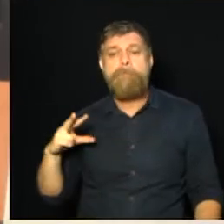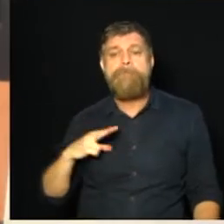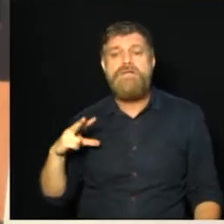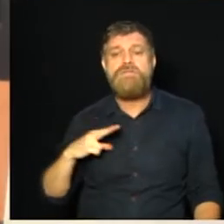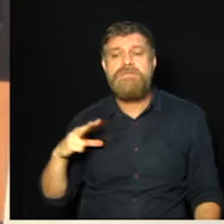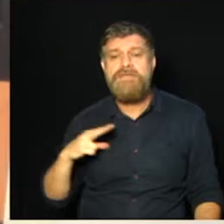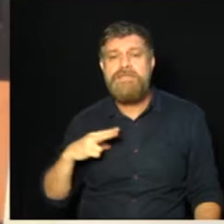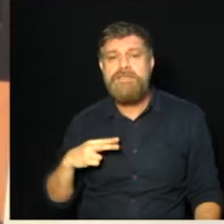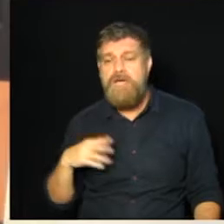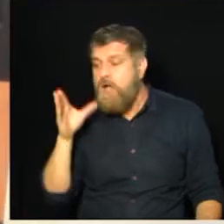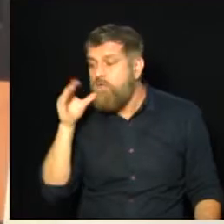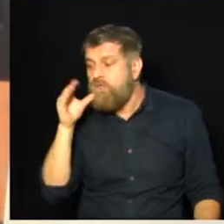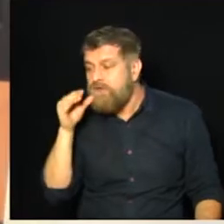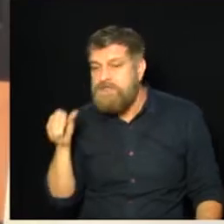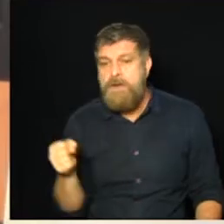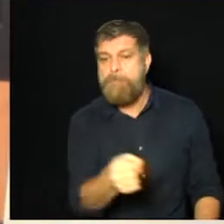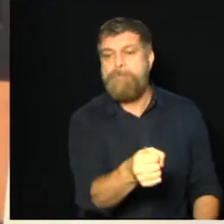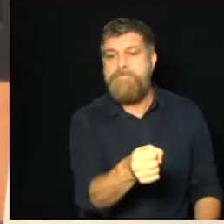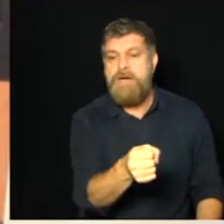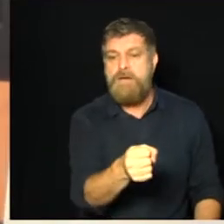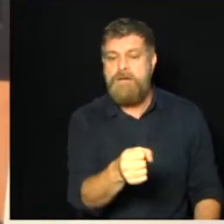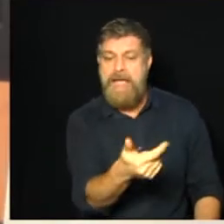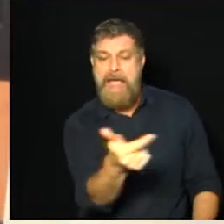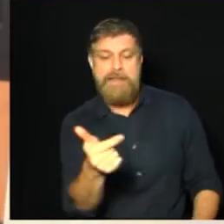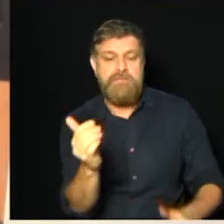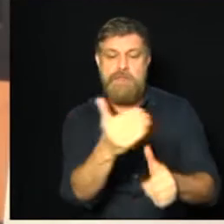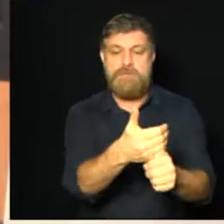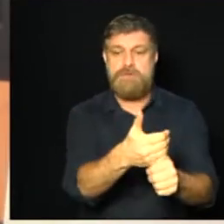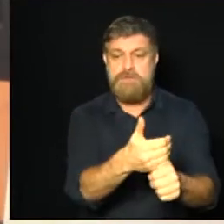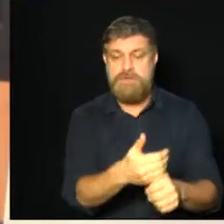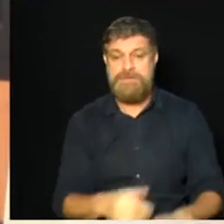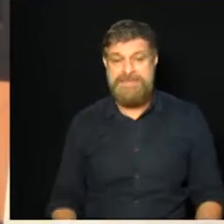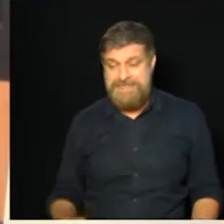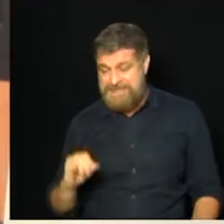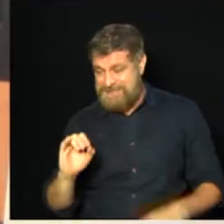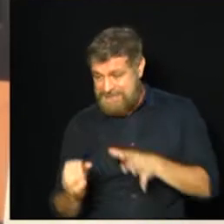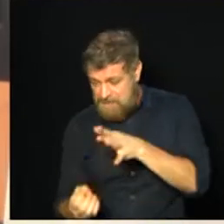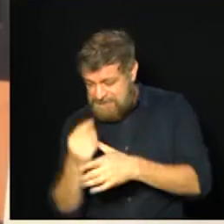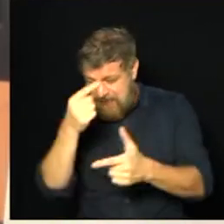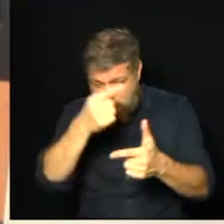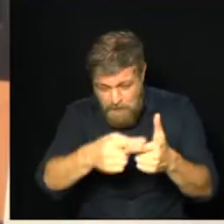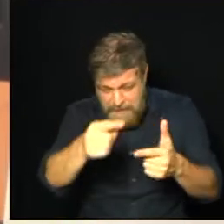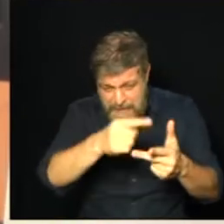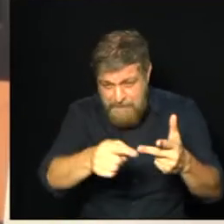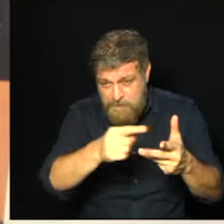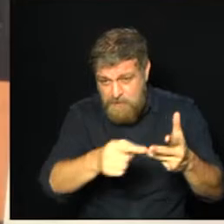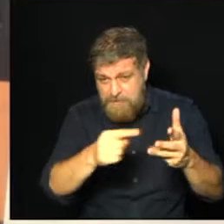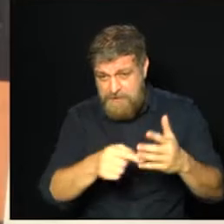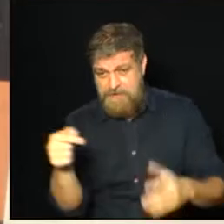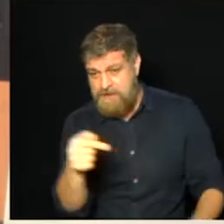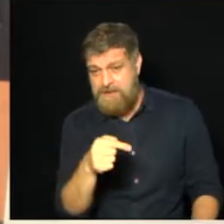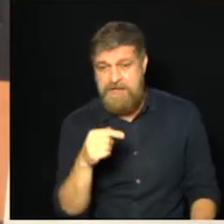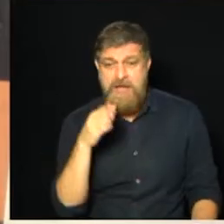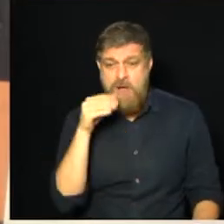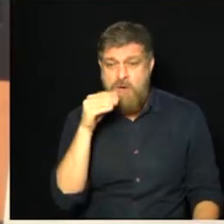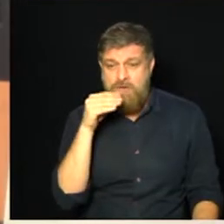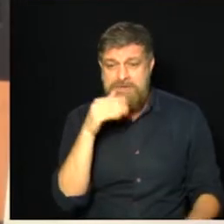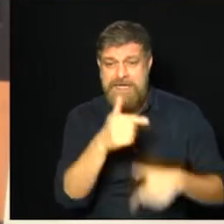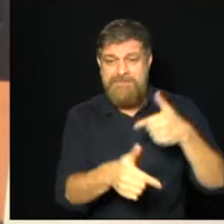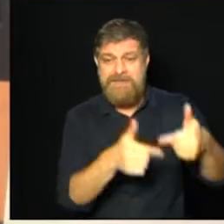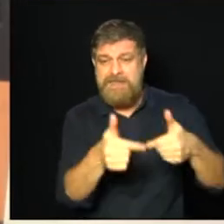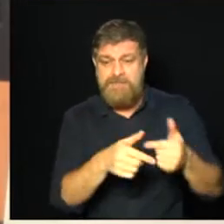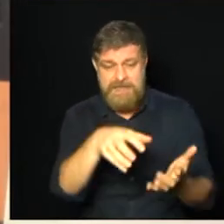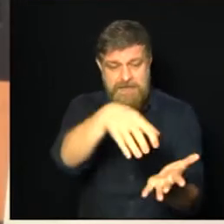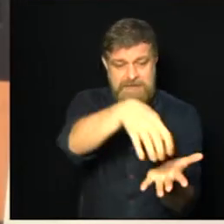é o servidor fulano de tal que se afastou, eu não tenho como repor. Então, se tiver qualquer problema com esse funcionário que vai estar trabalhando